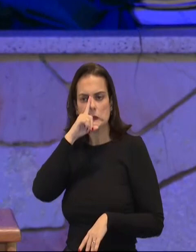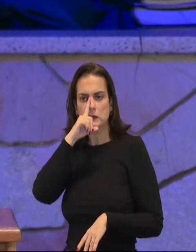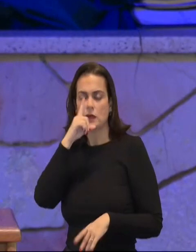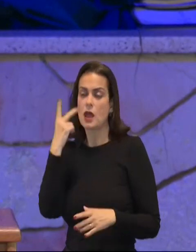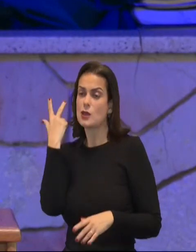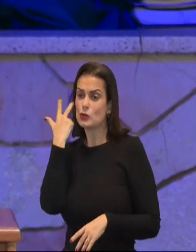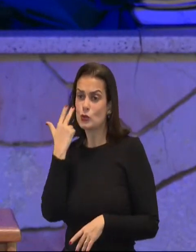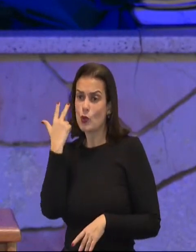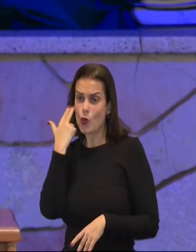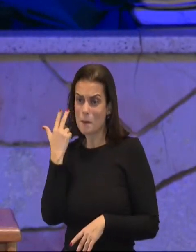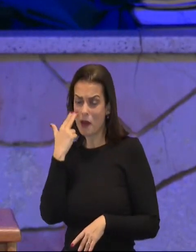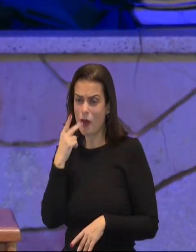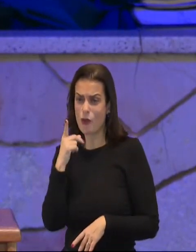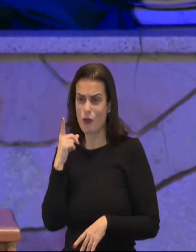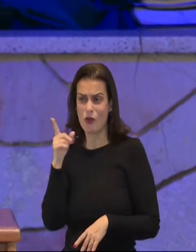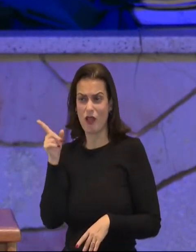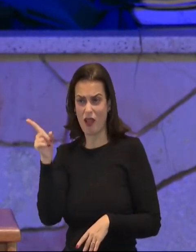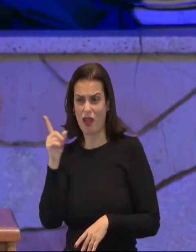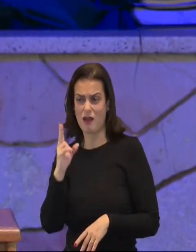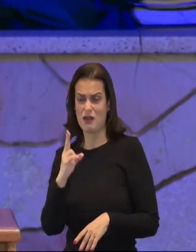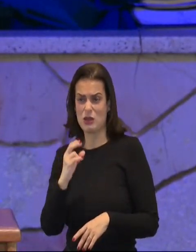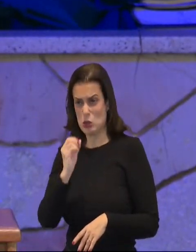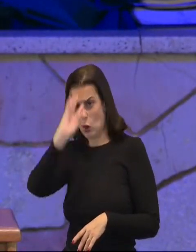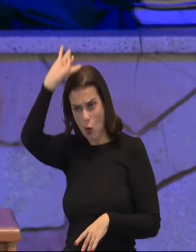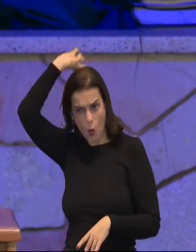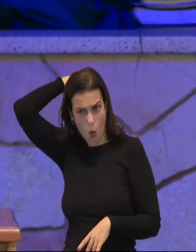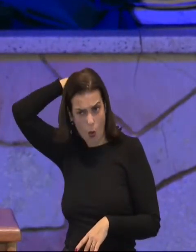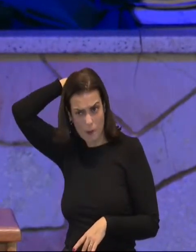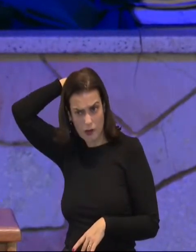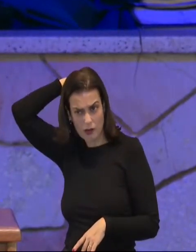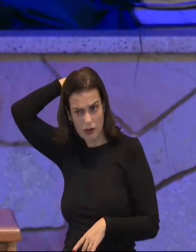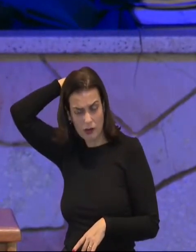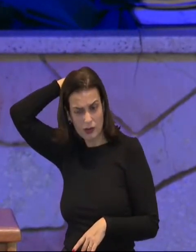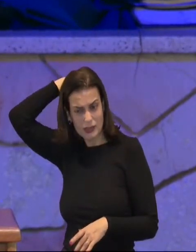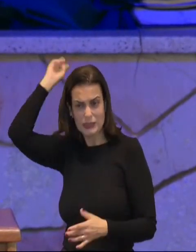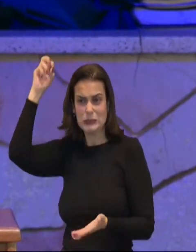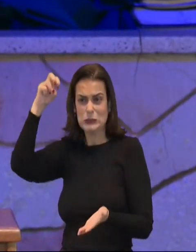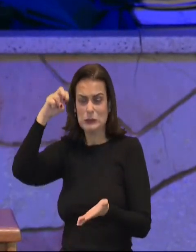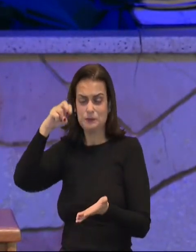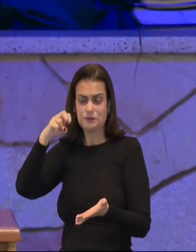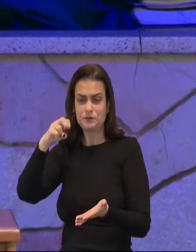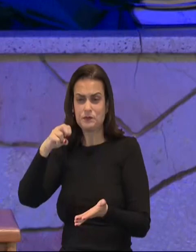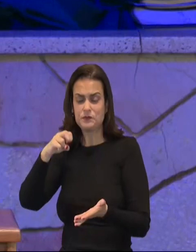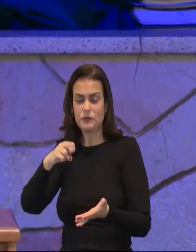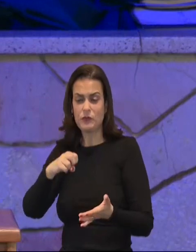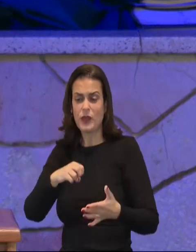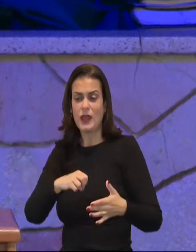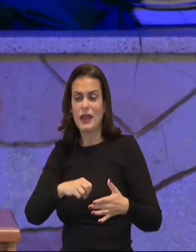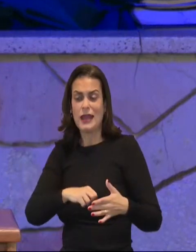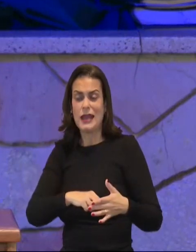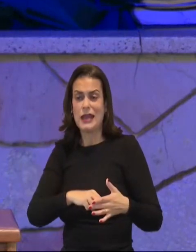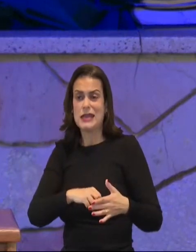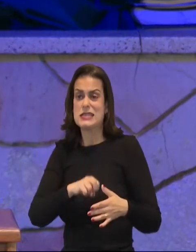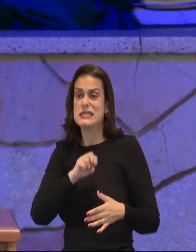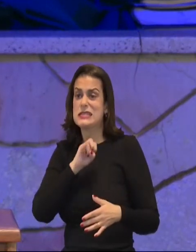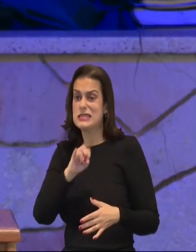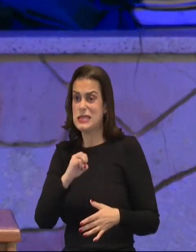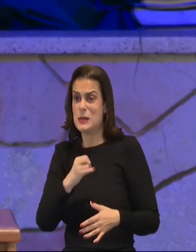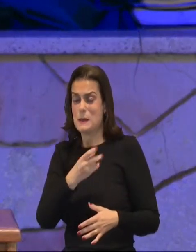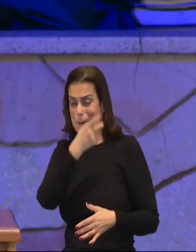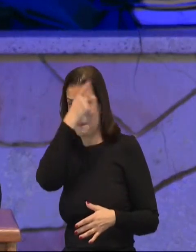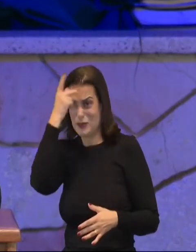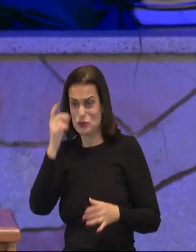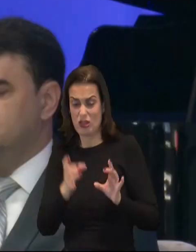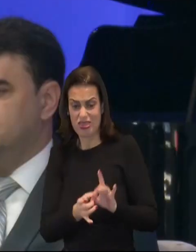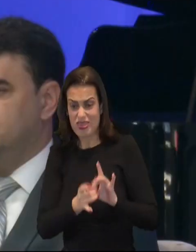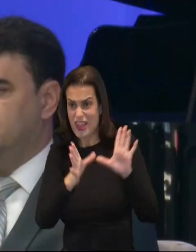no Código Romano que o carcereiro que deixasse prisioneiros escapar, ele seria morto. A